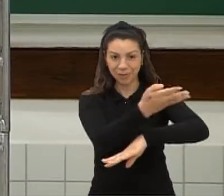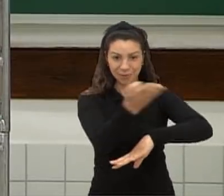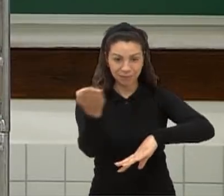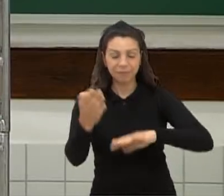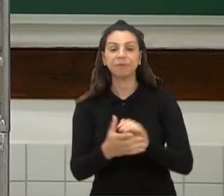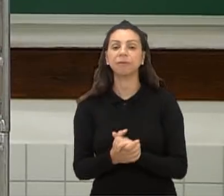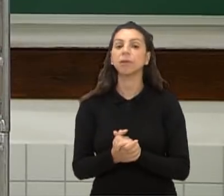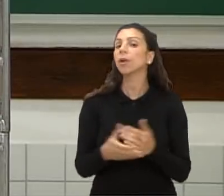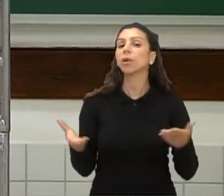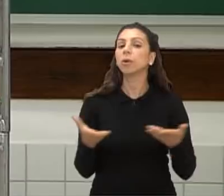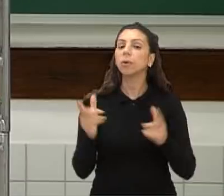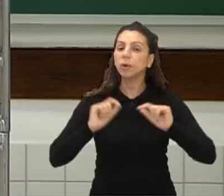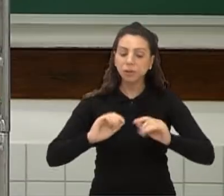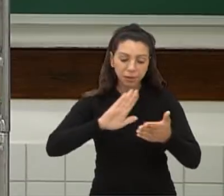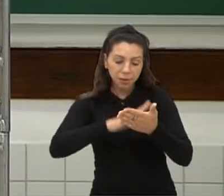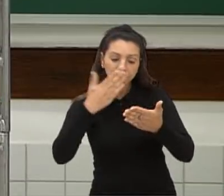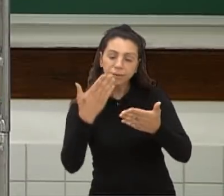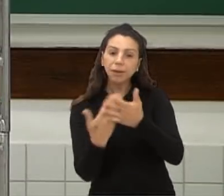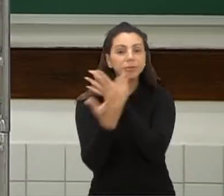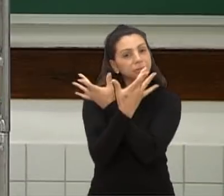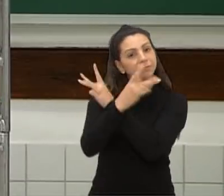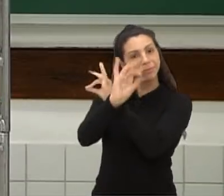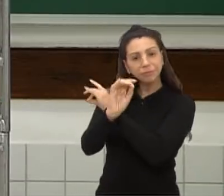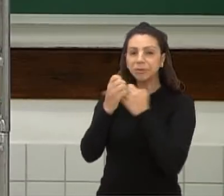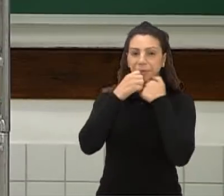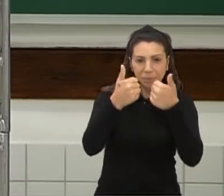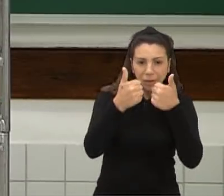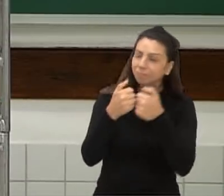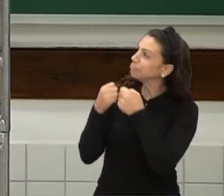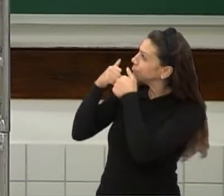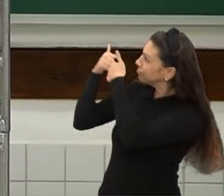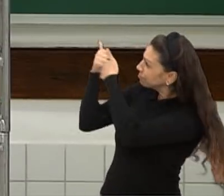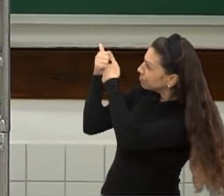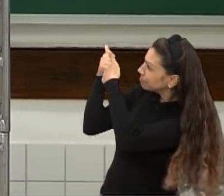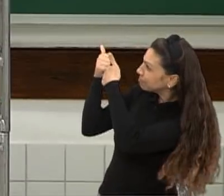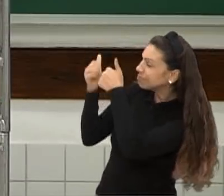hoje nós temos aqui a nossa intérprete, Elaine. Tudo bem, Elaine?